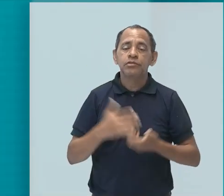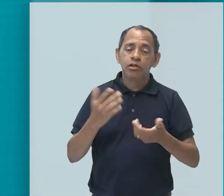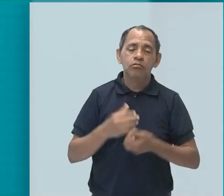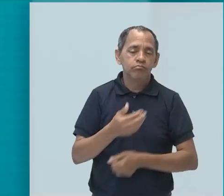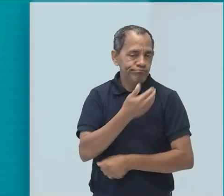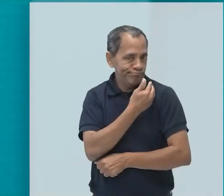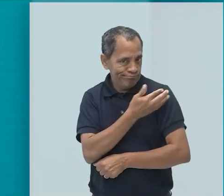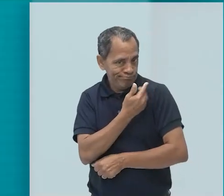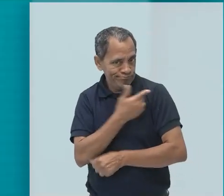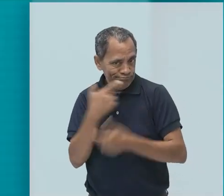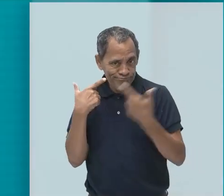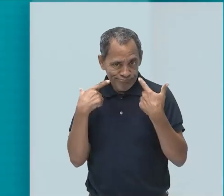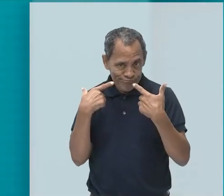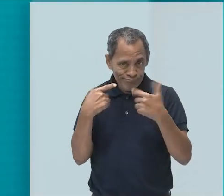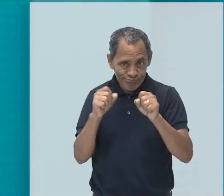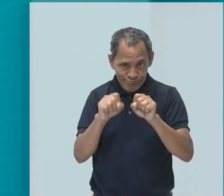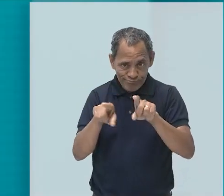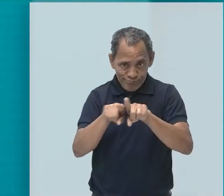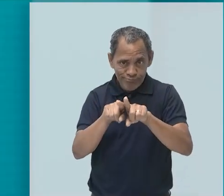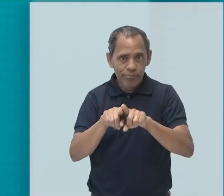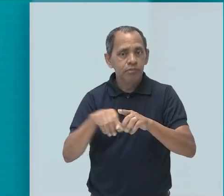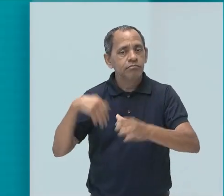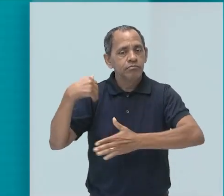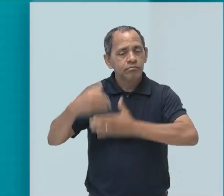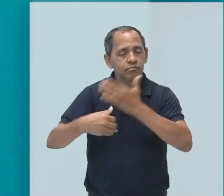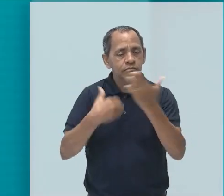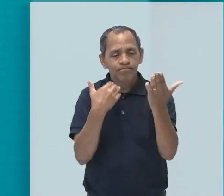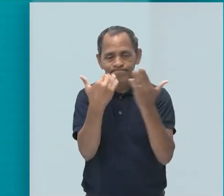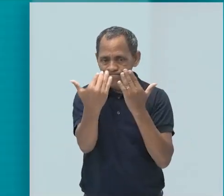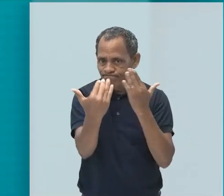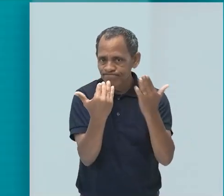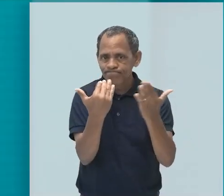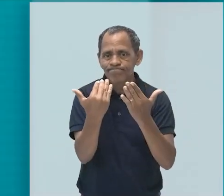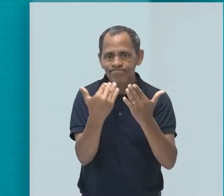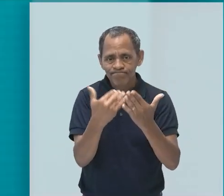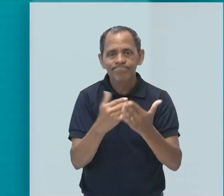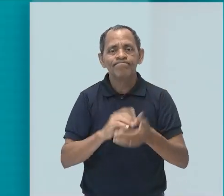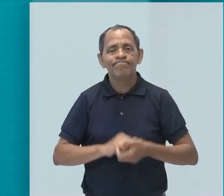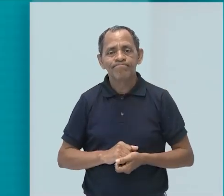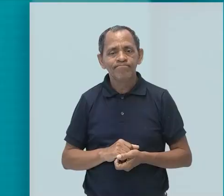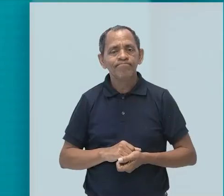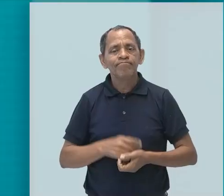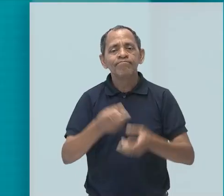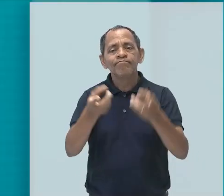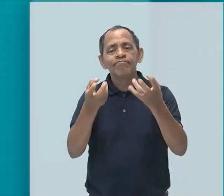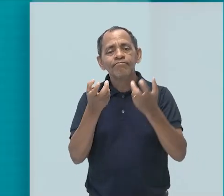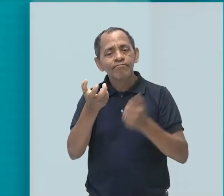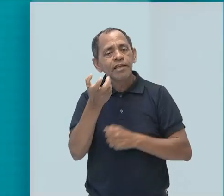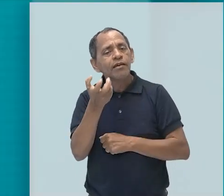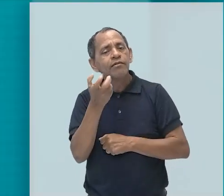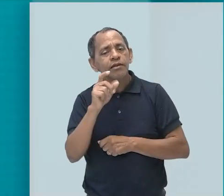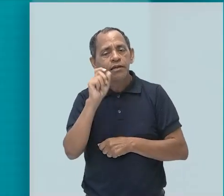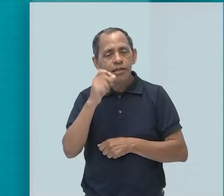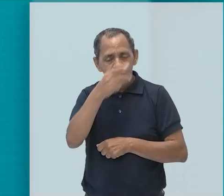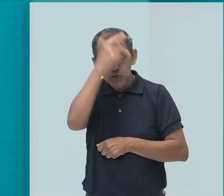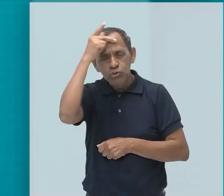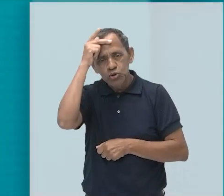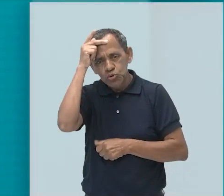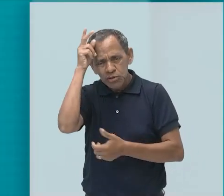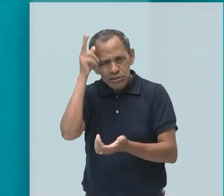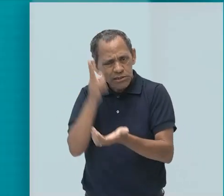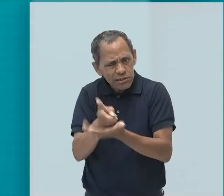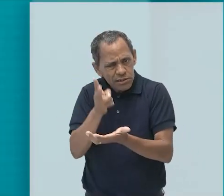seria justamente esse processo no qual faz-se essa comparação e se quer que as pessoas o tempo todo sejam